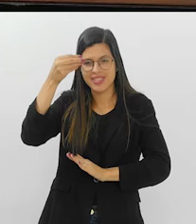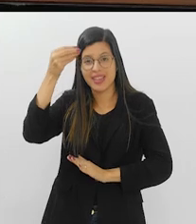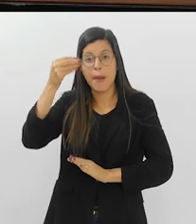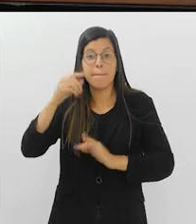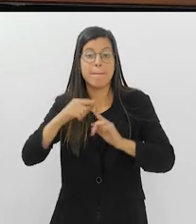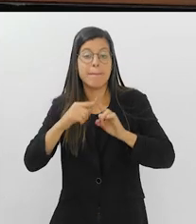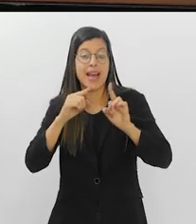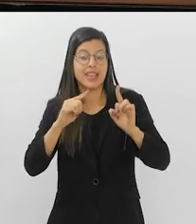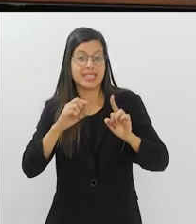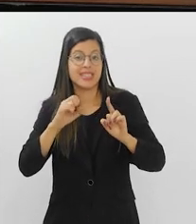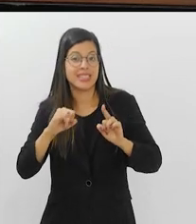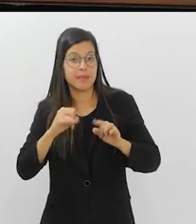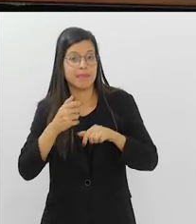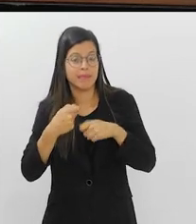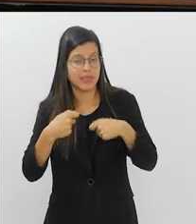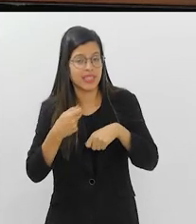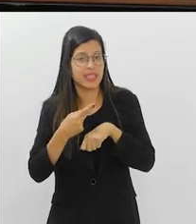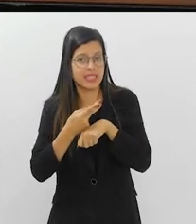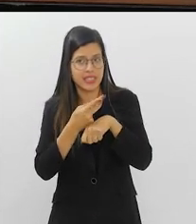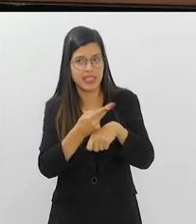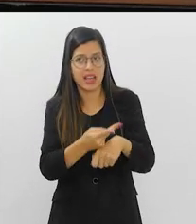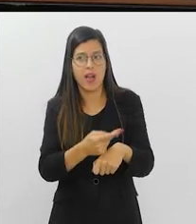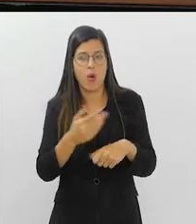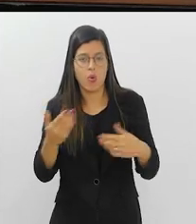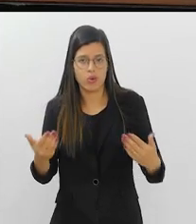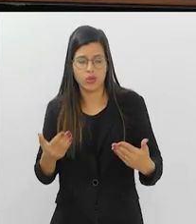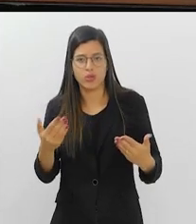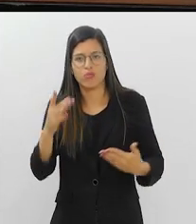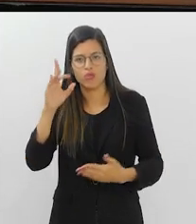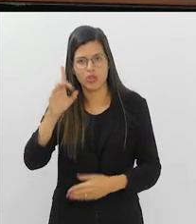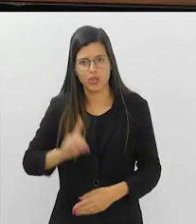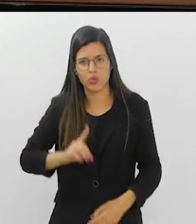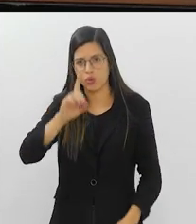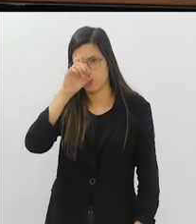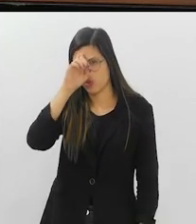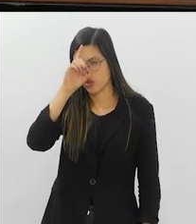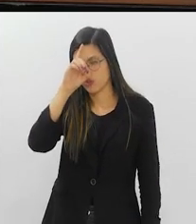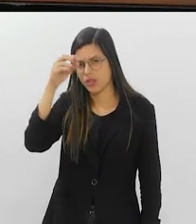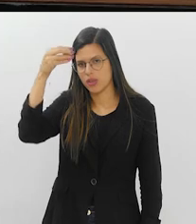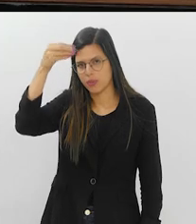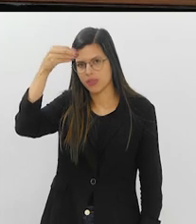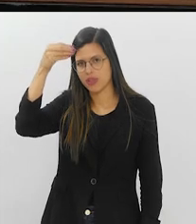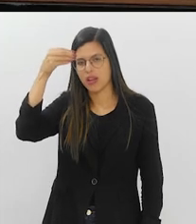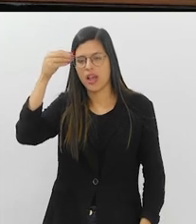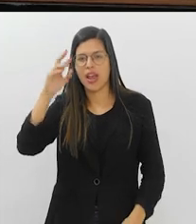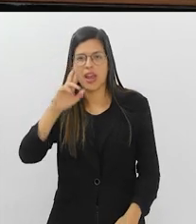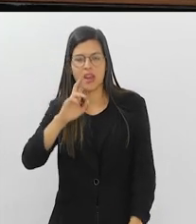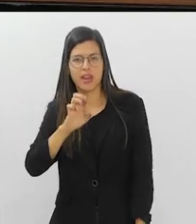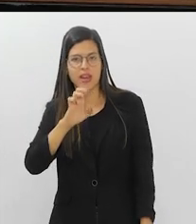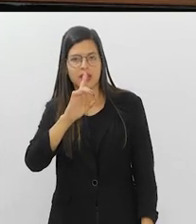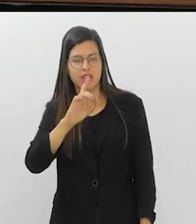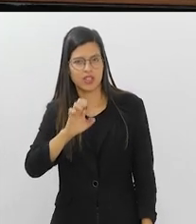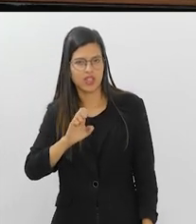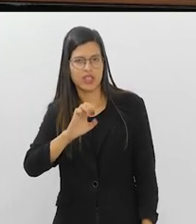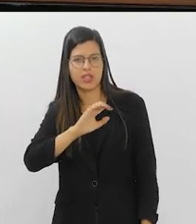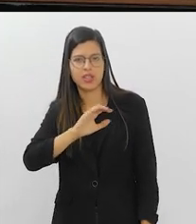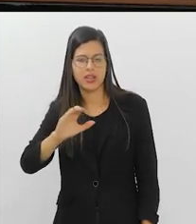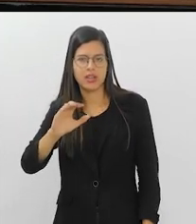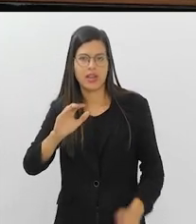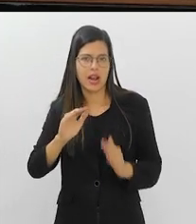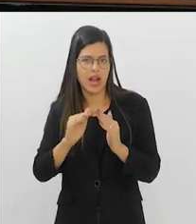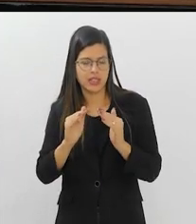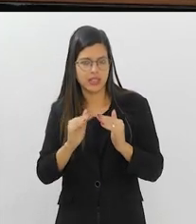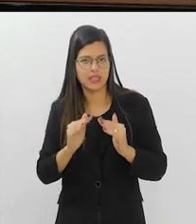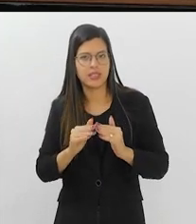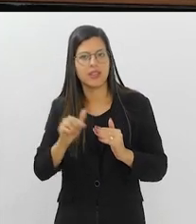não adiem essa busca. Hoje eu sou psiquiatra, mas eu estou como diretor do Hospital Psiquiátrico da Rede Casa, que é o Hospital Mensana, que